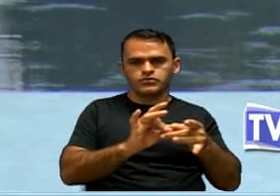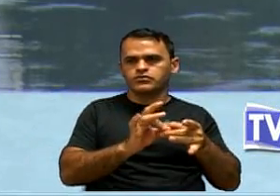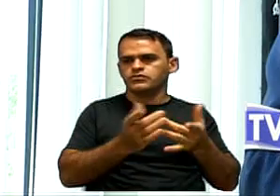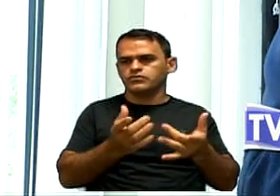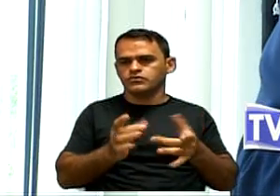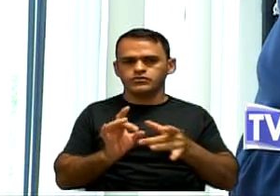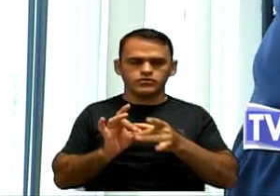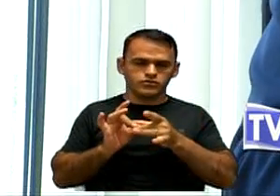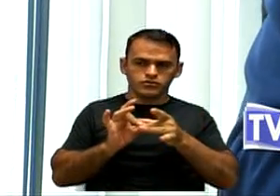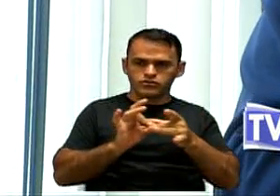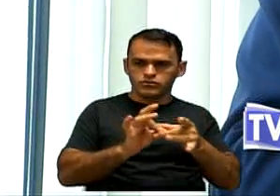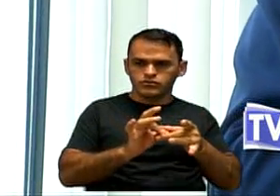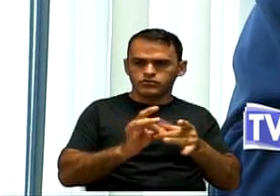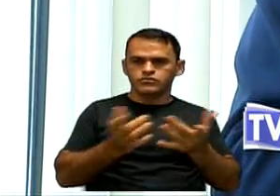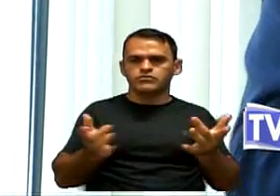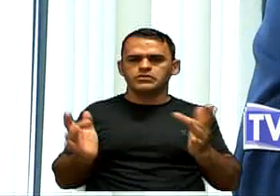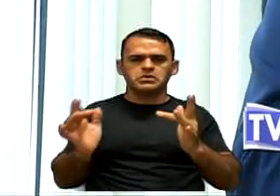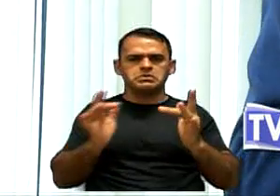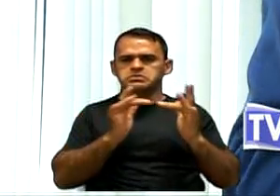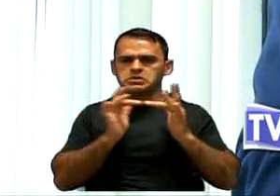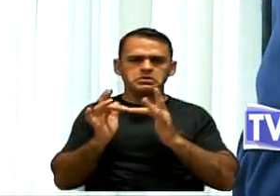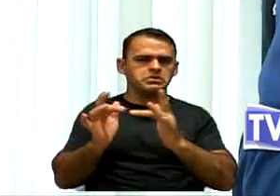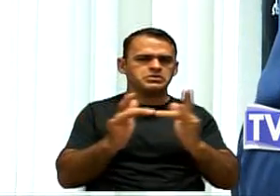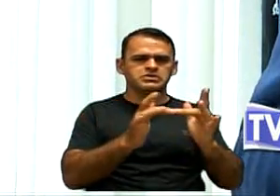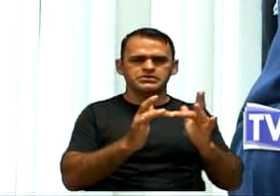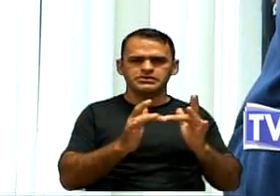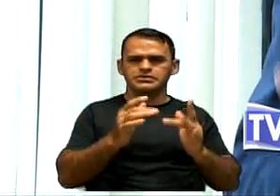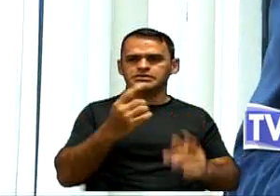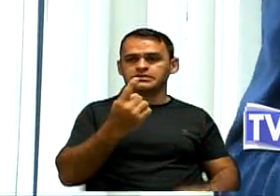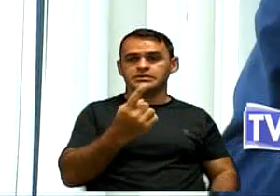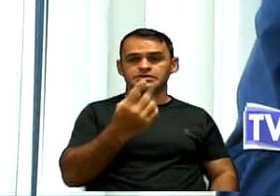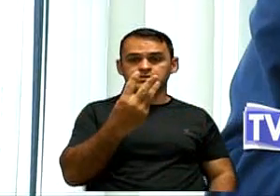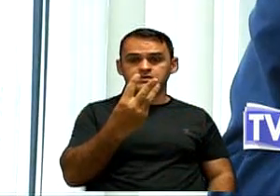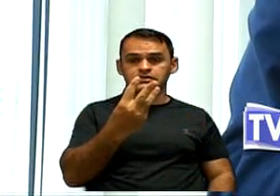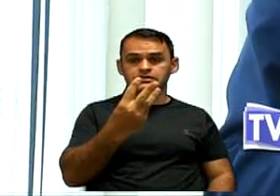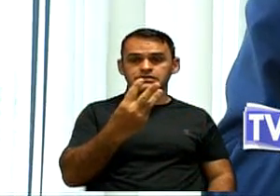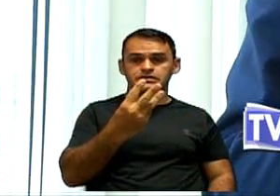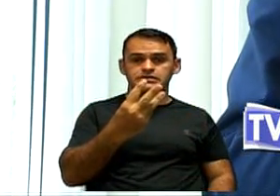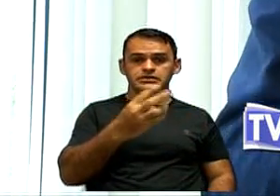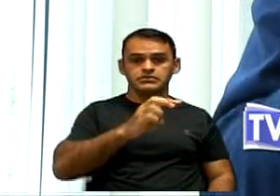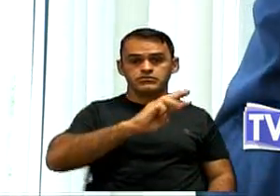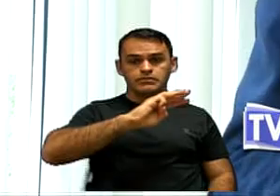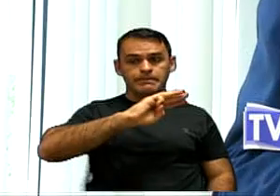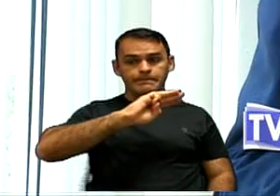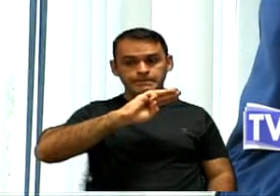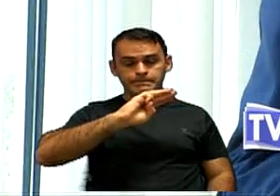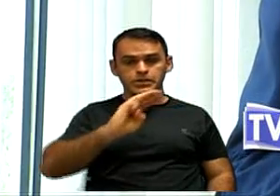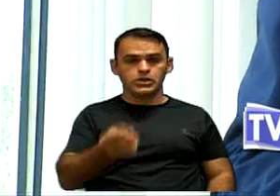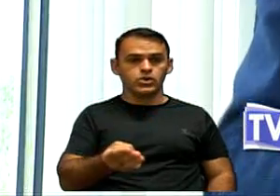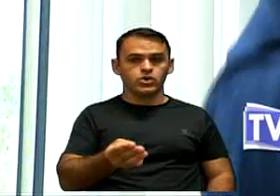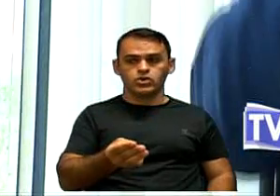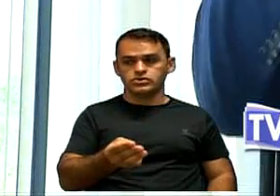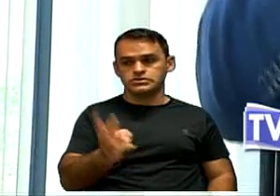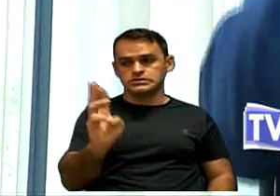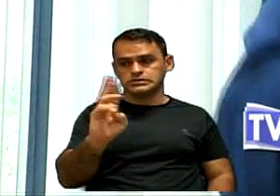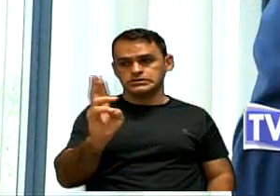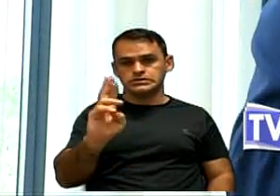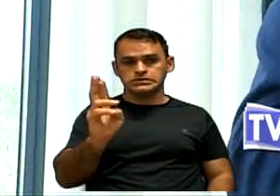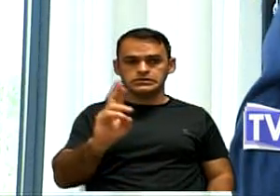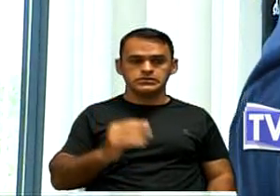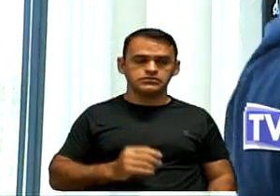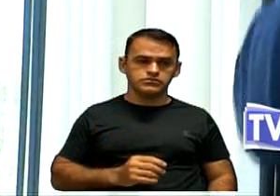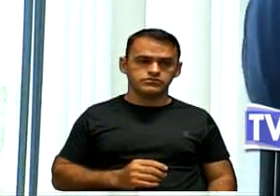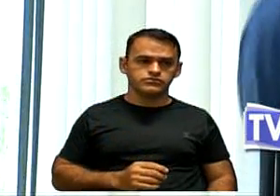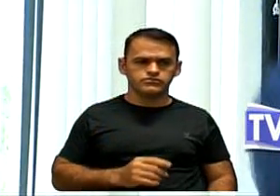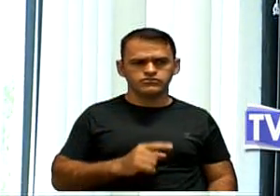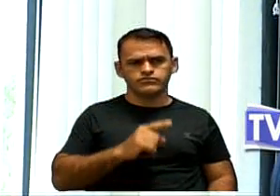de comunicação da nossa cidade, trará uma despesa de 13 milhões de reais, né, a sua criação. Ainda que Vossa